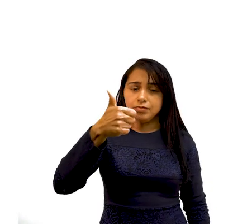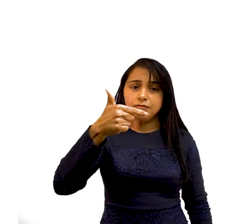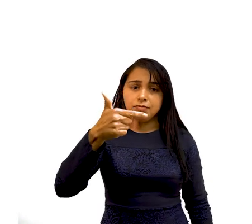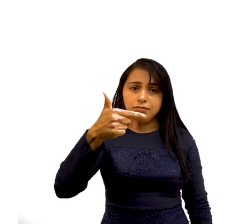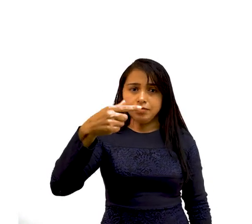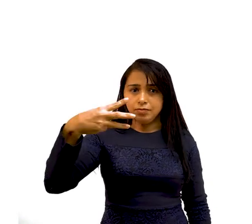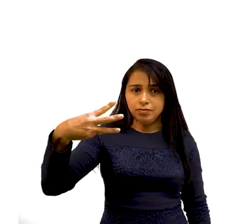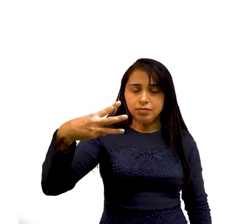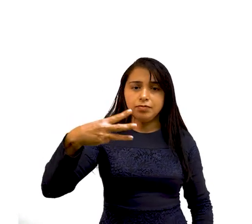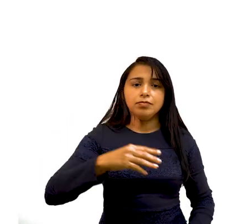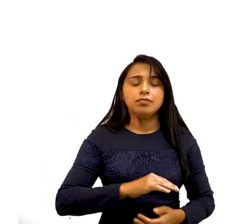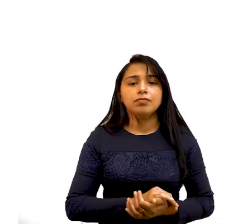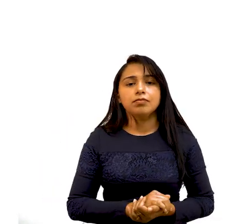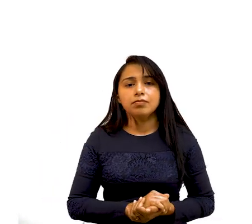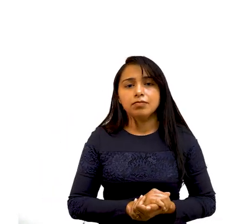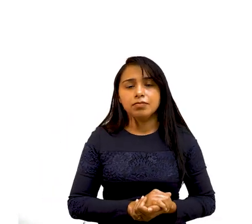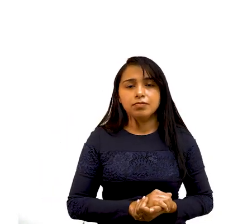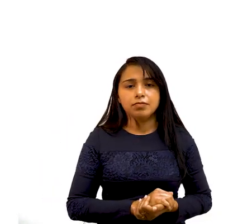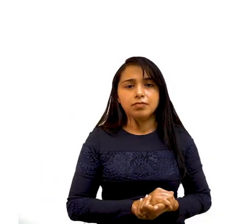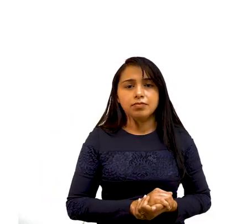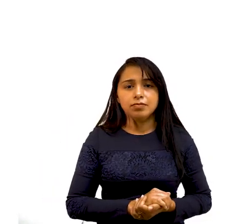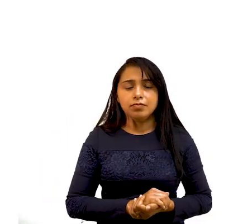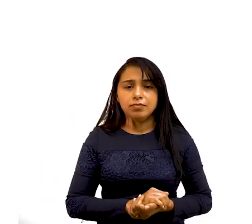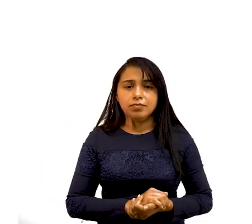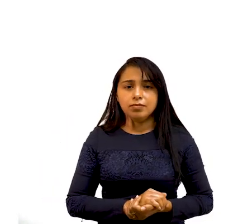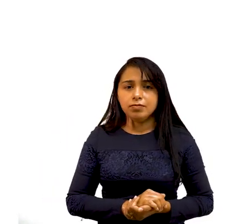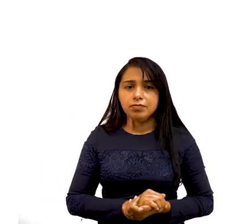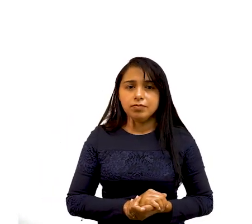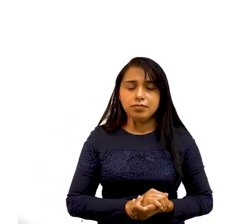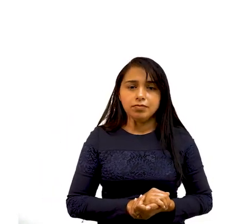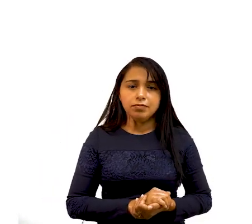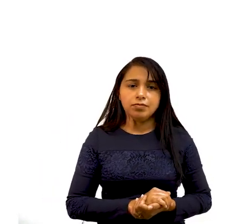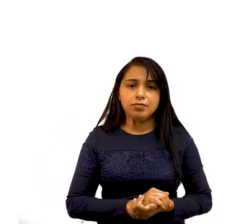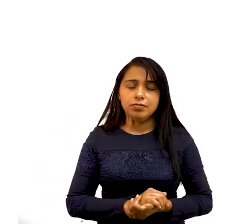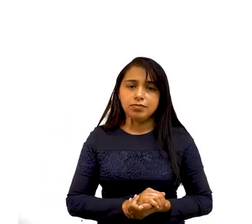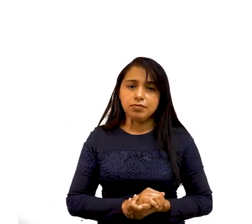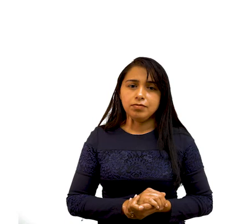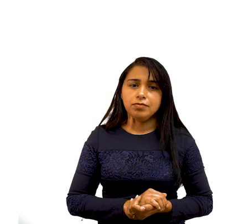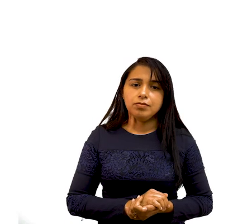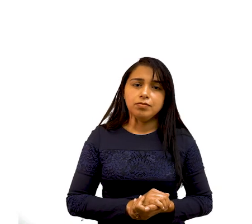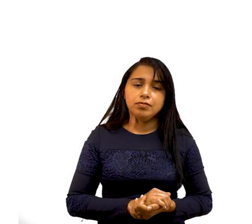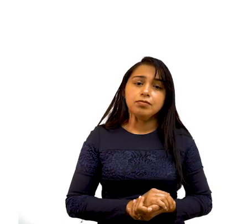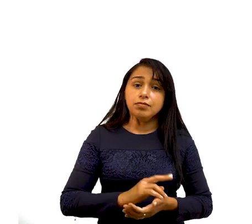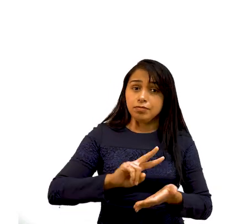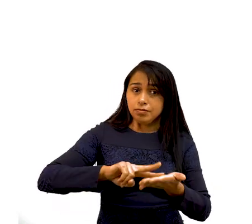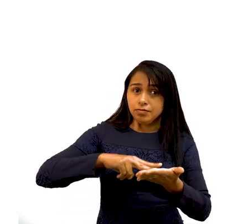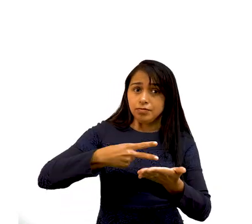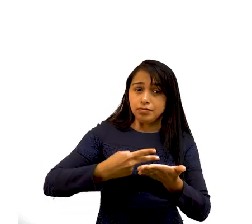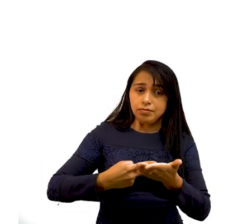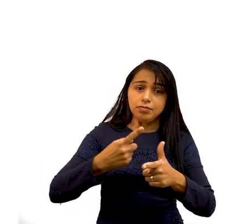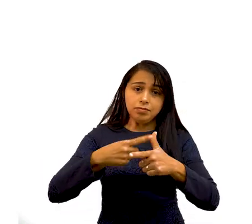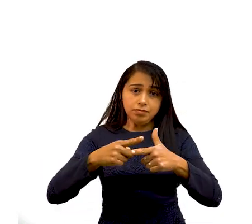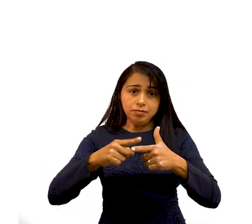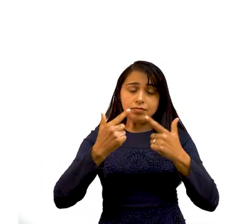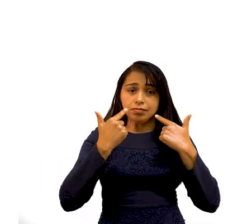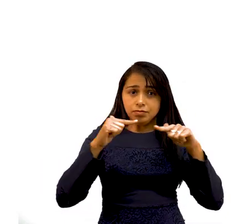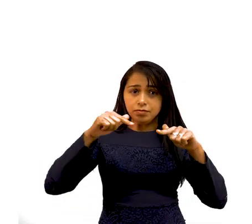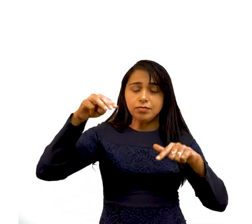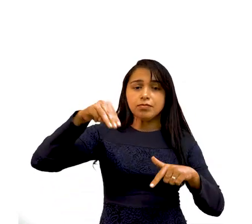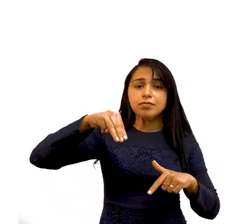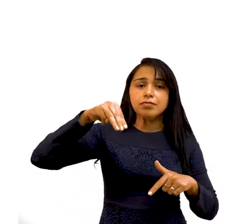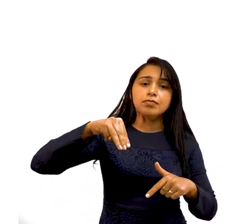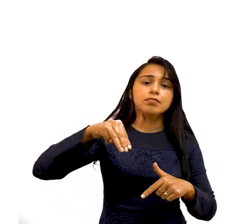e obtive um resultado de 123. Então, ó, eu traduzi aqui esse problema para uma